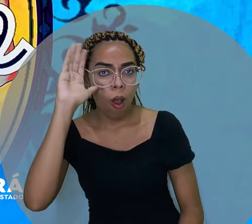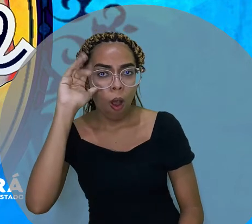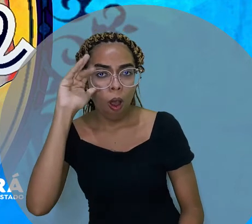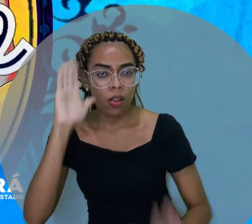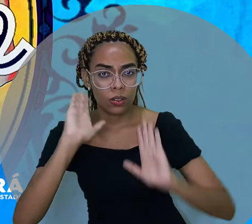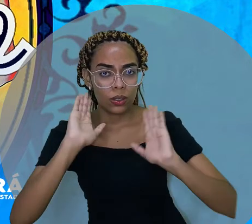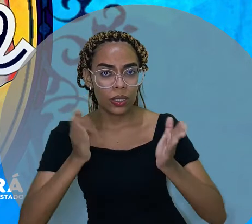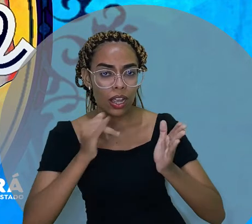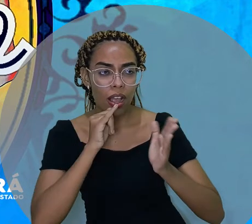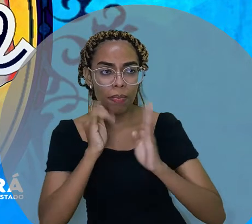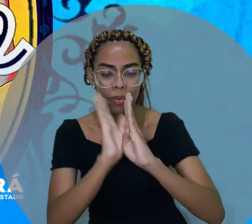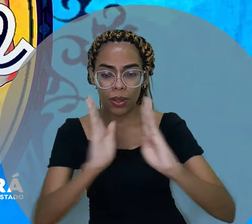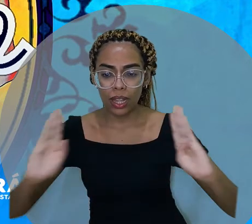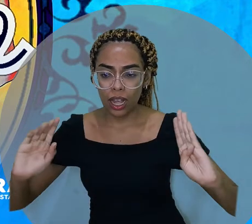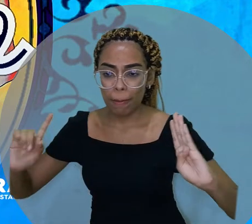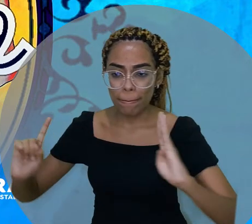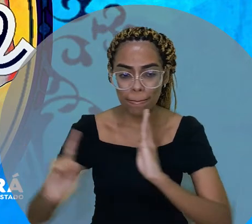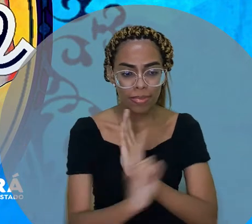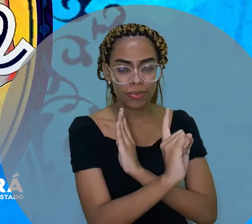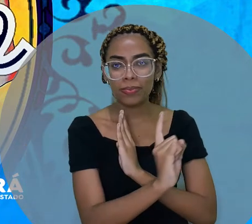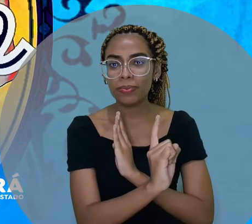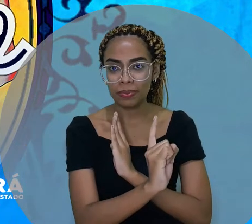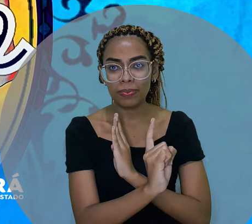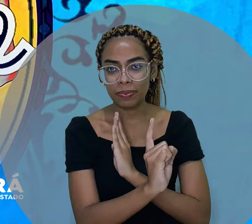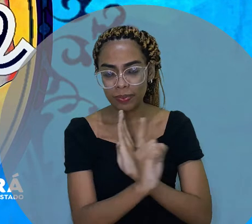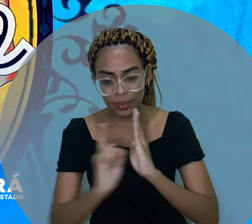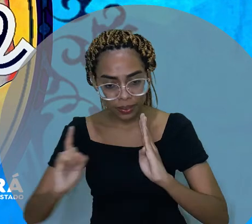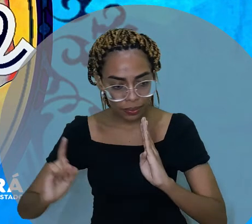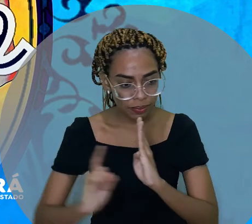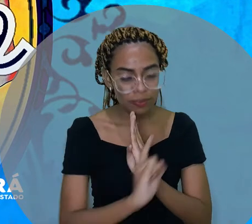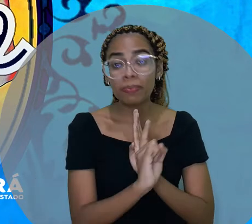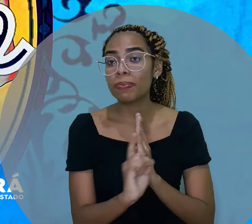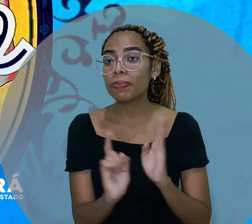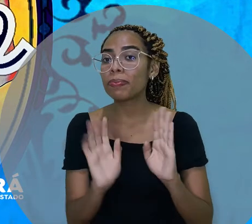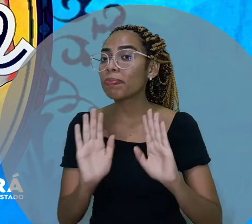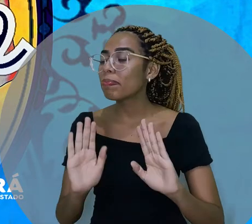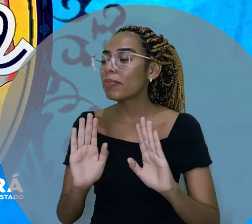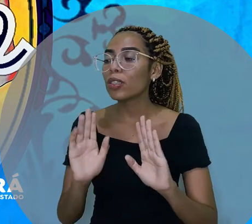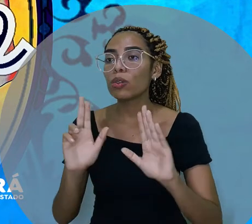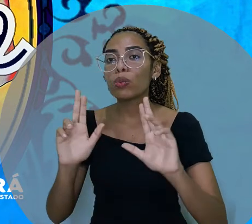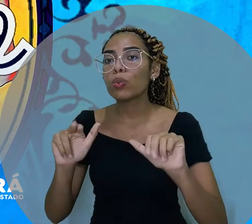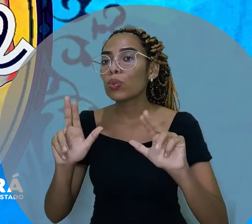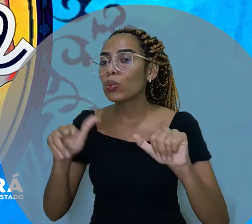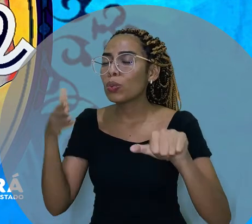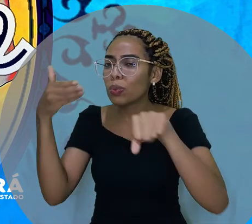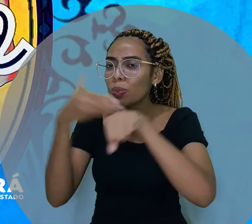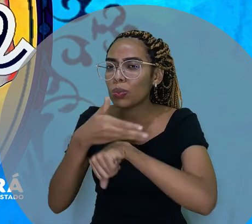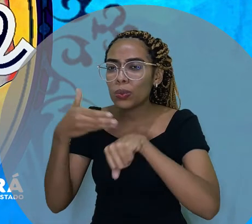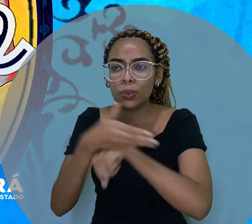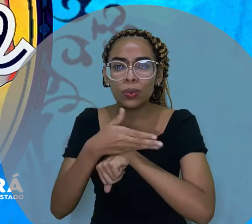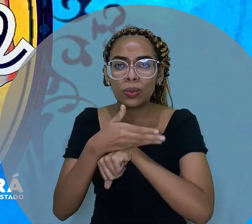fato que Luiz, não se contendo em curiosidade, já havia passado em frente à biblioteca